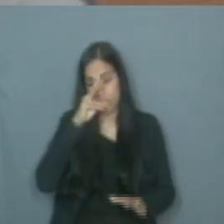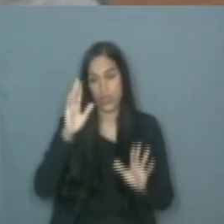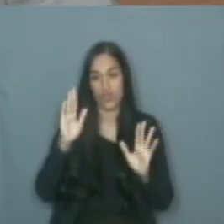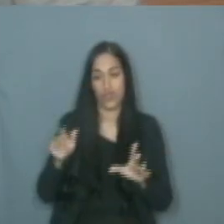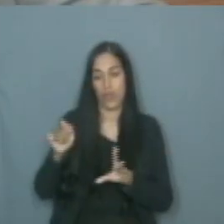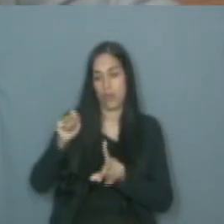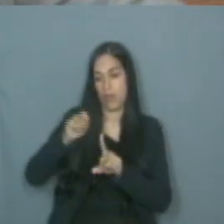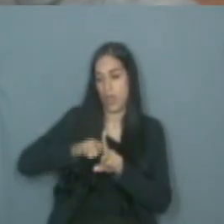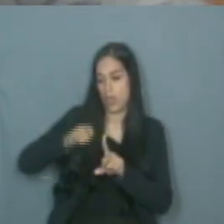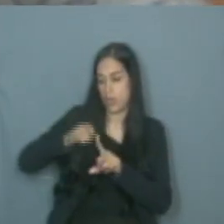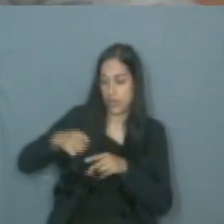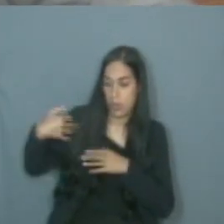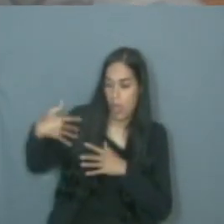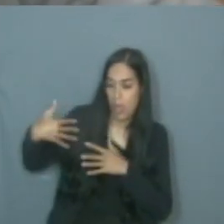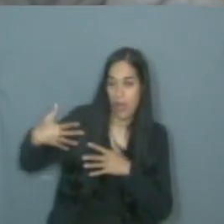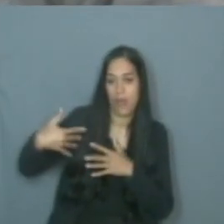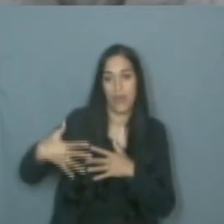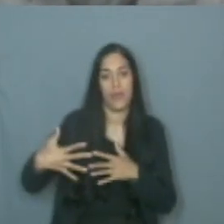meses.